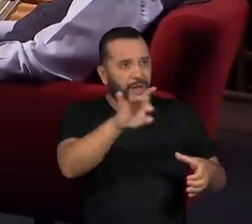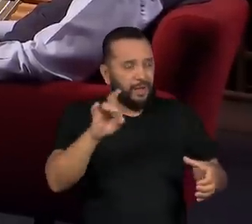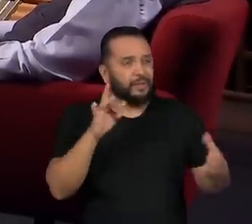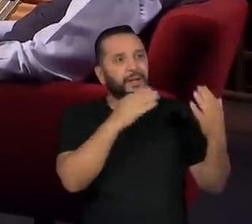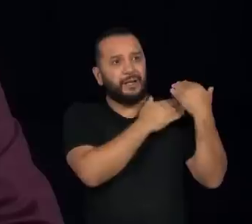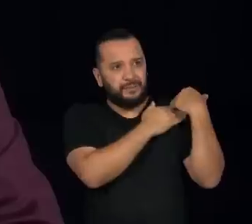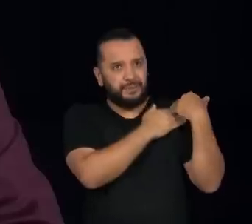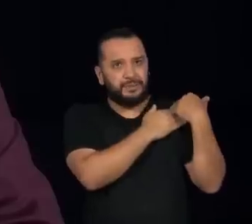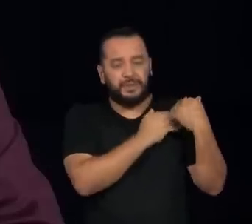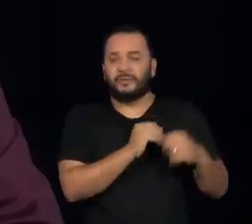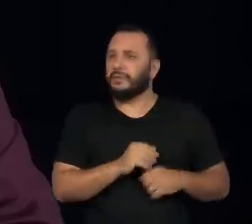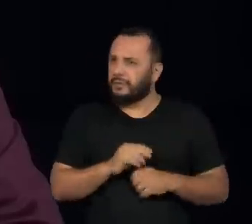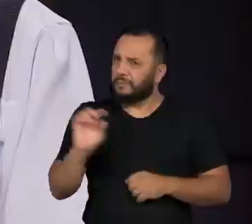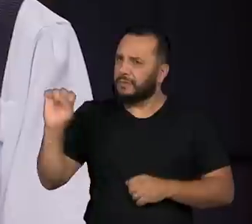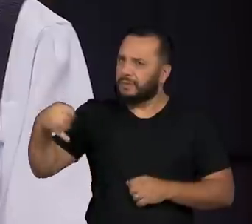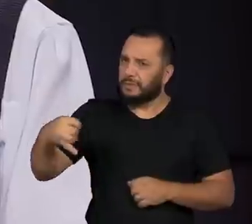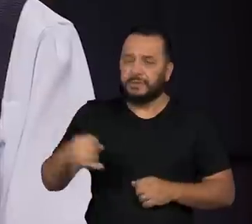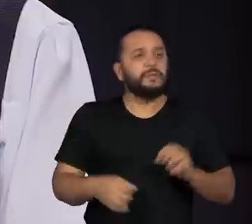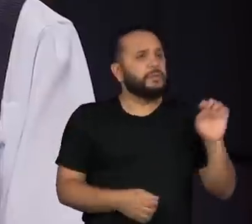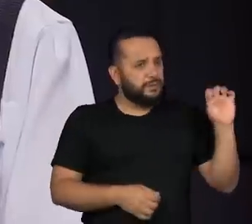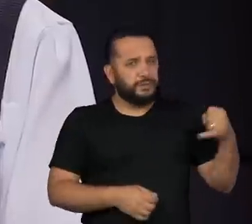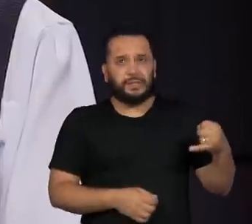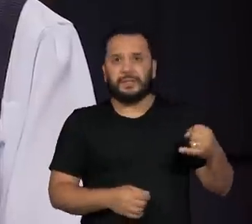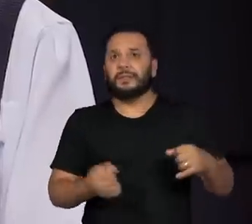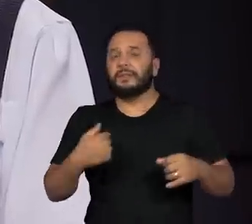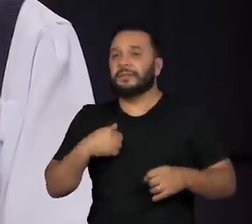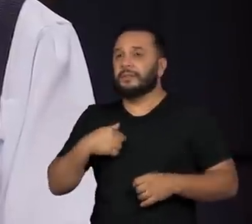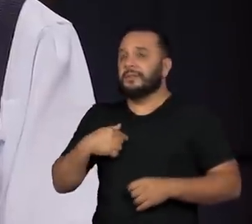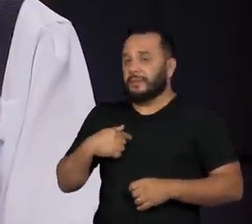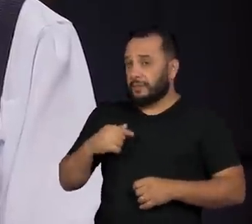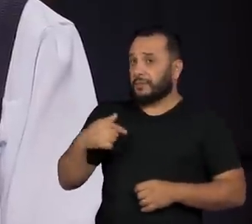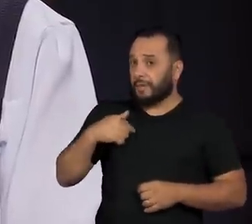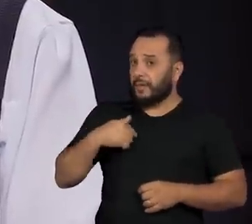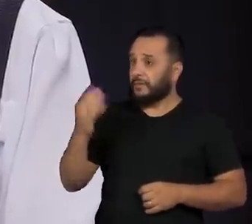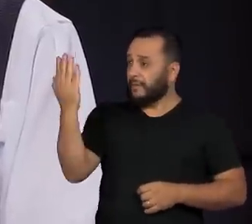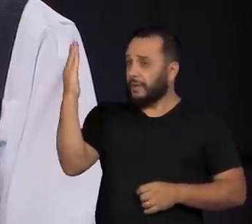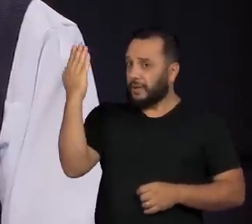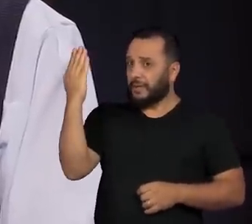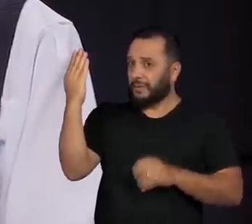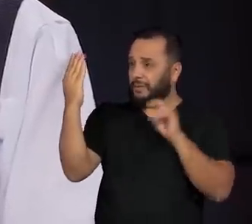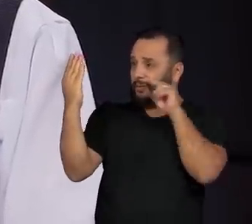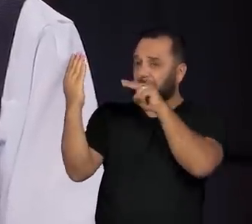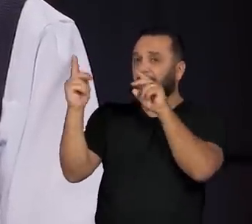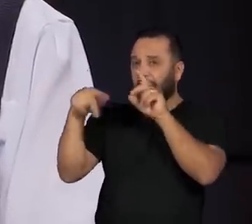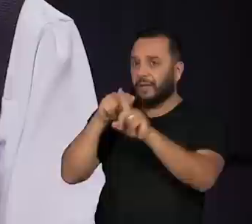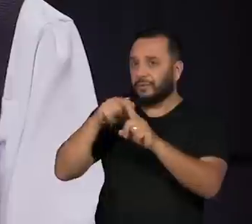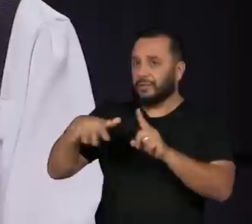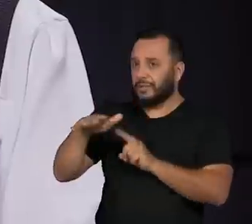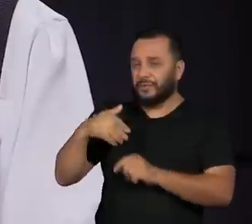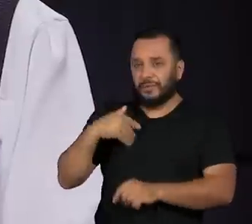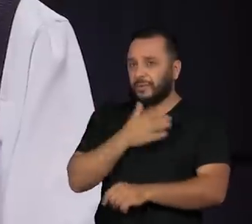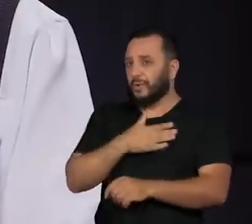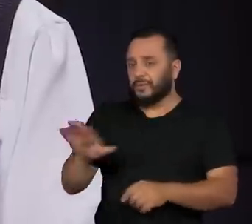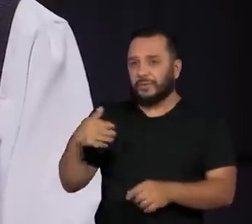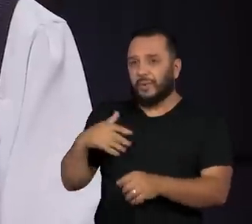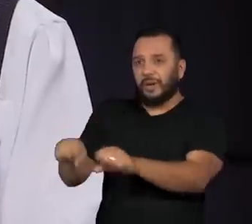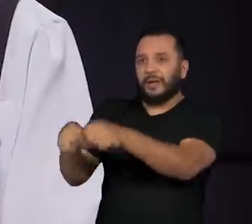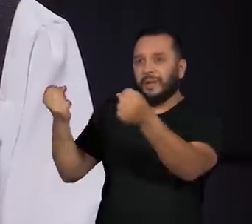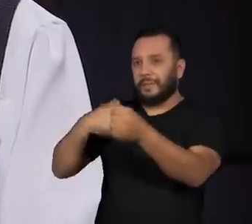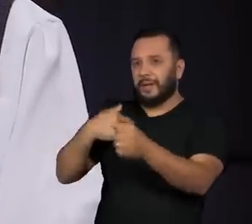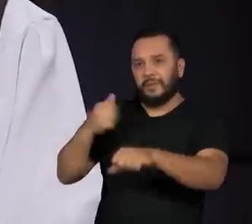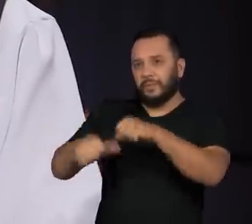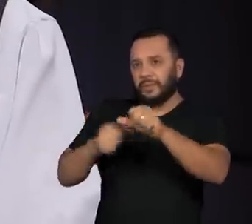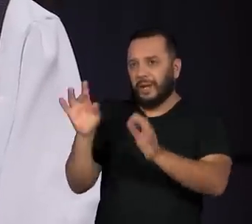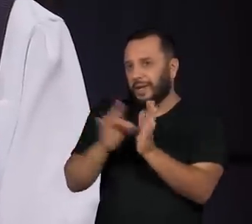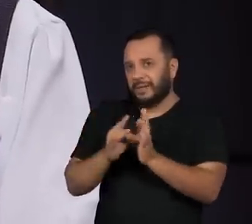é essa conclusão é a história do vento o que está vendo no espelho é a sociedade humana você não gostou quebrar o espelho ele não vai mudar a